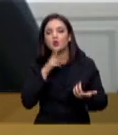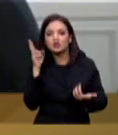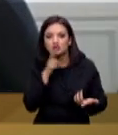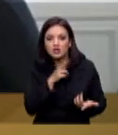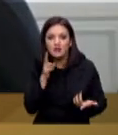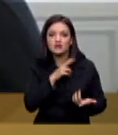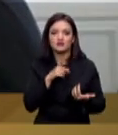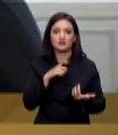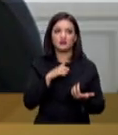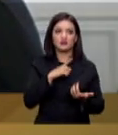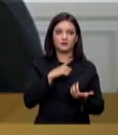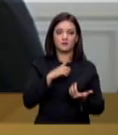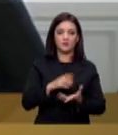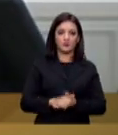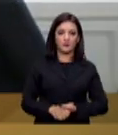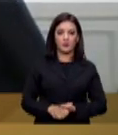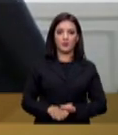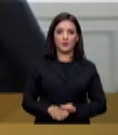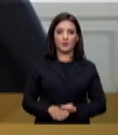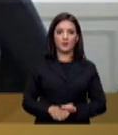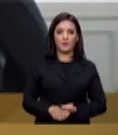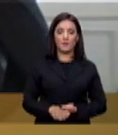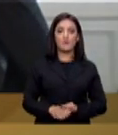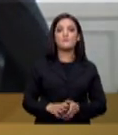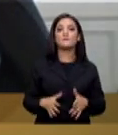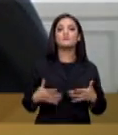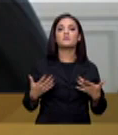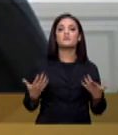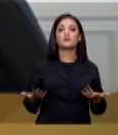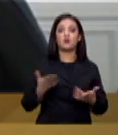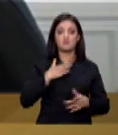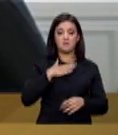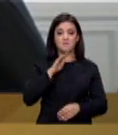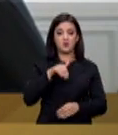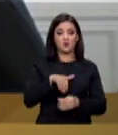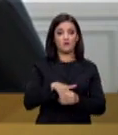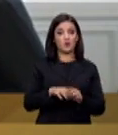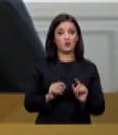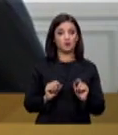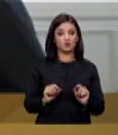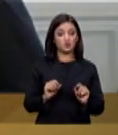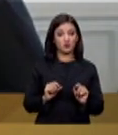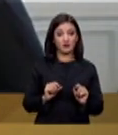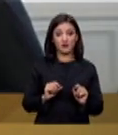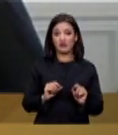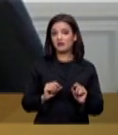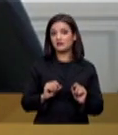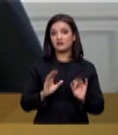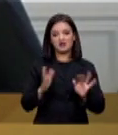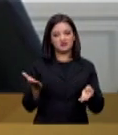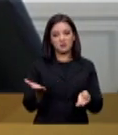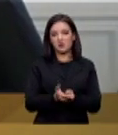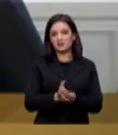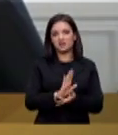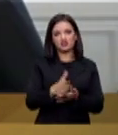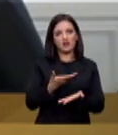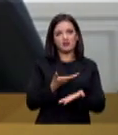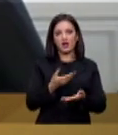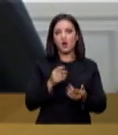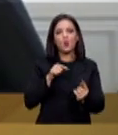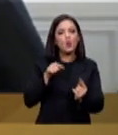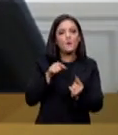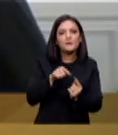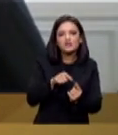emergencial no serviço público. Então, presidente, voto primeiro no sentido do prejuízo da ação